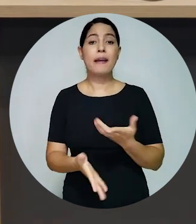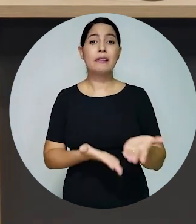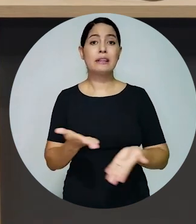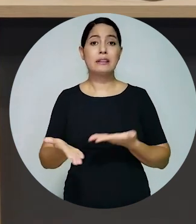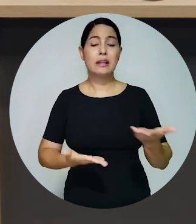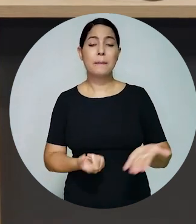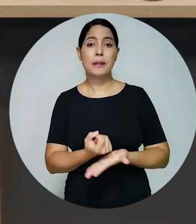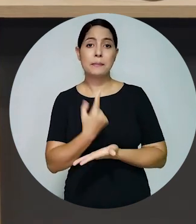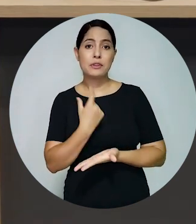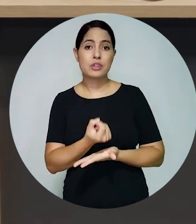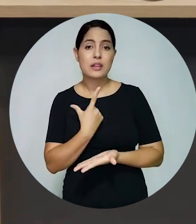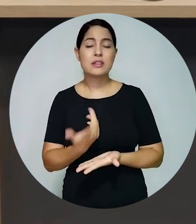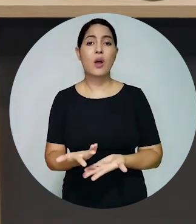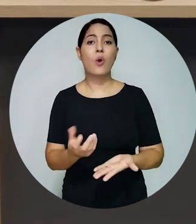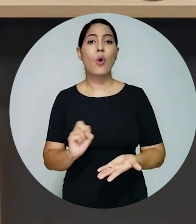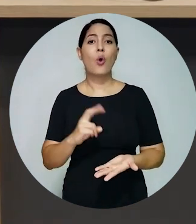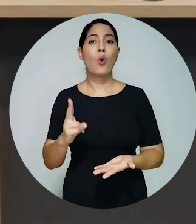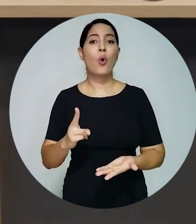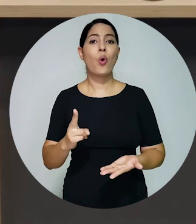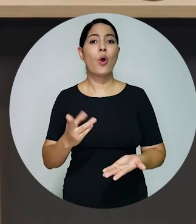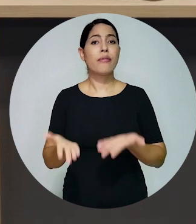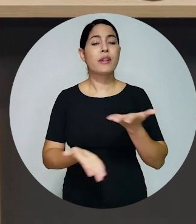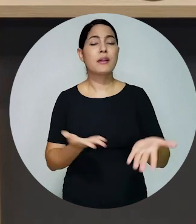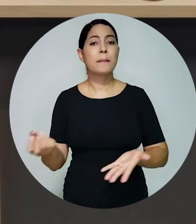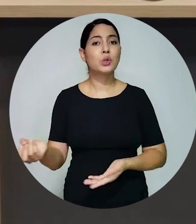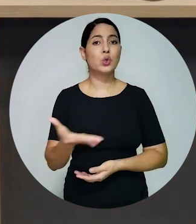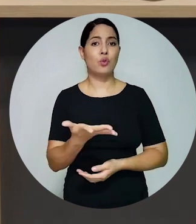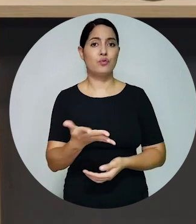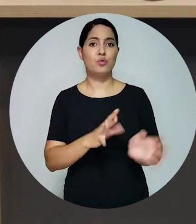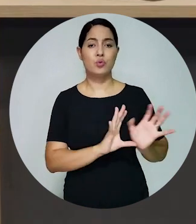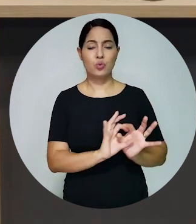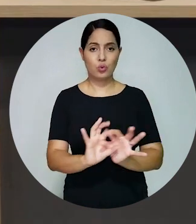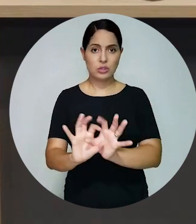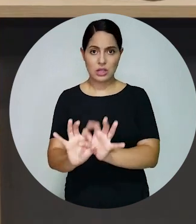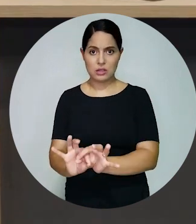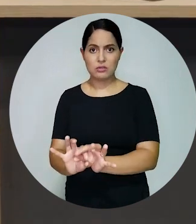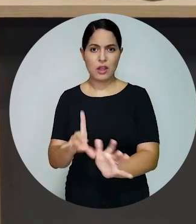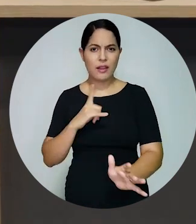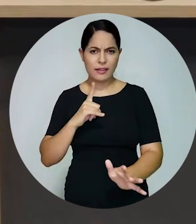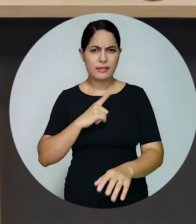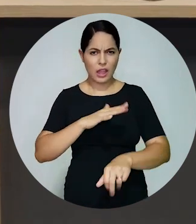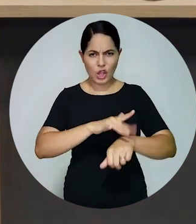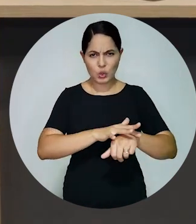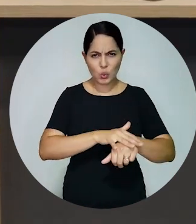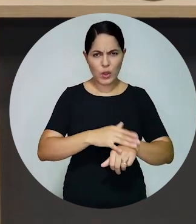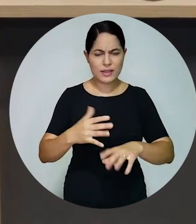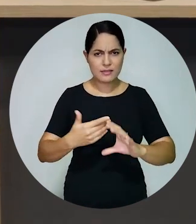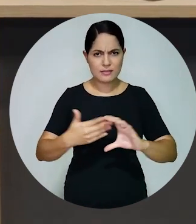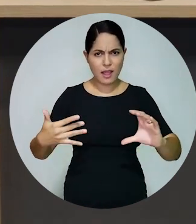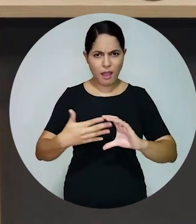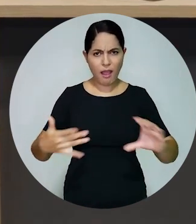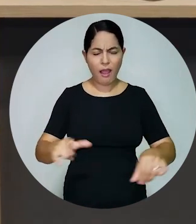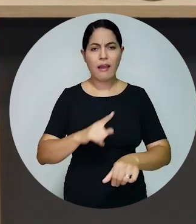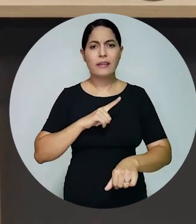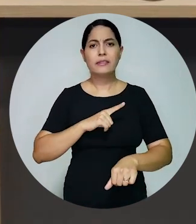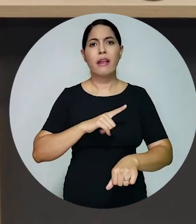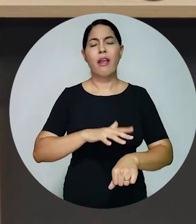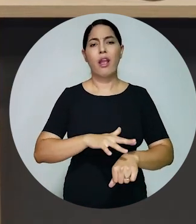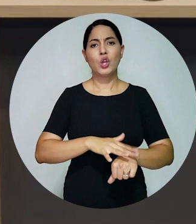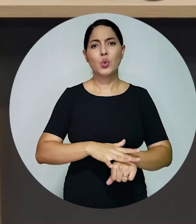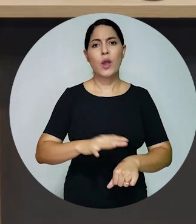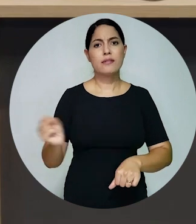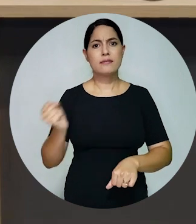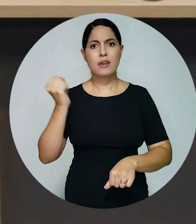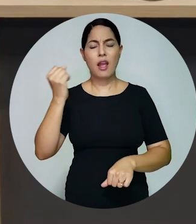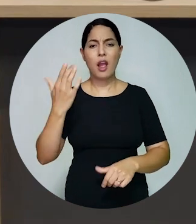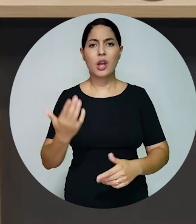está focado nas questões de tratamentos, de medicamentos, de novos tratamentos. Para quem, no nosso painel de doenças raras e doenças crônicas,